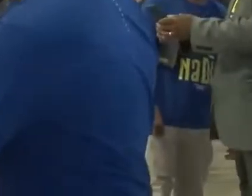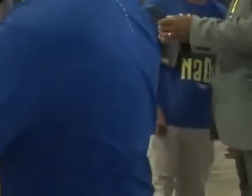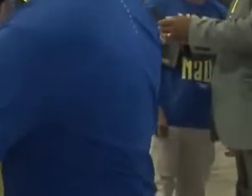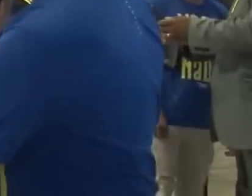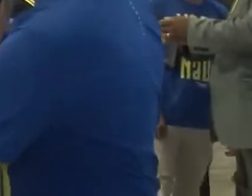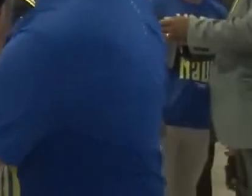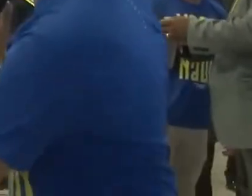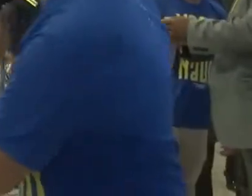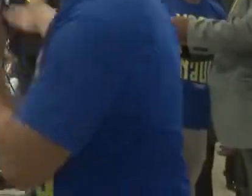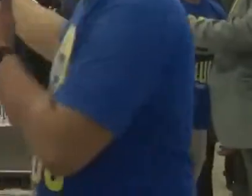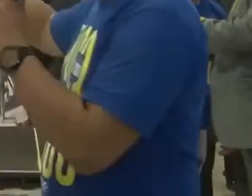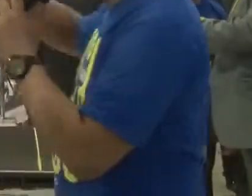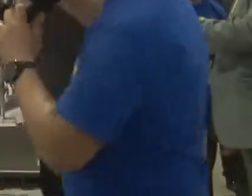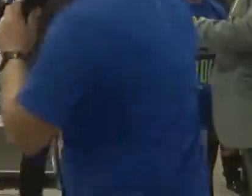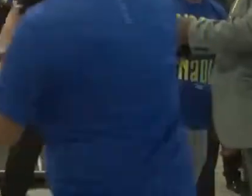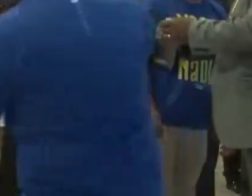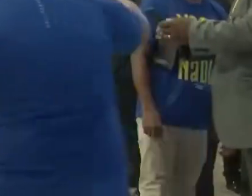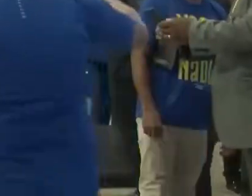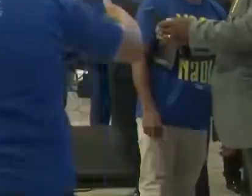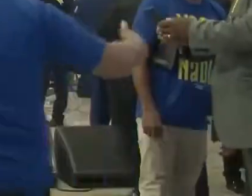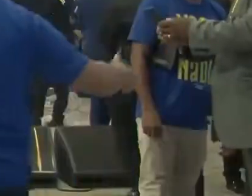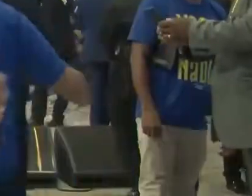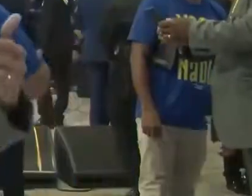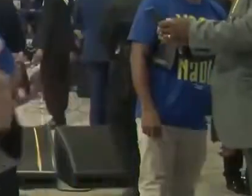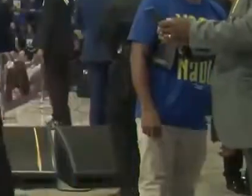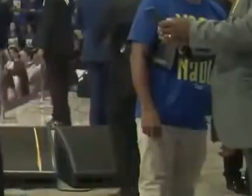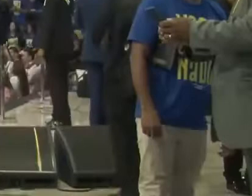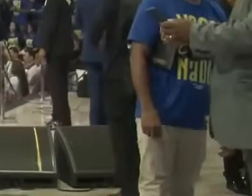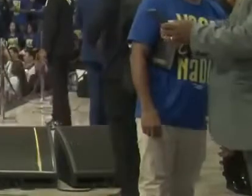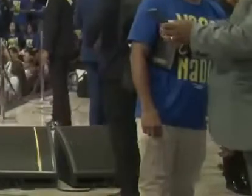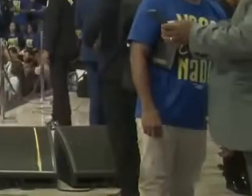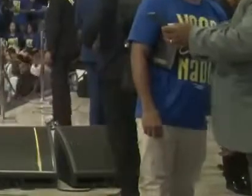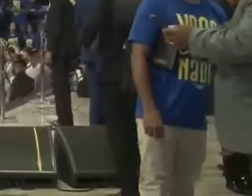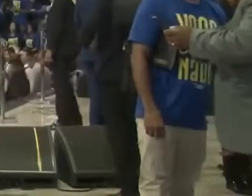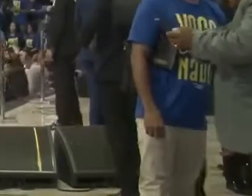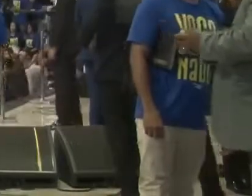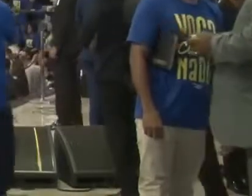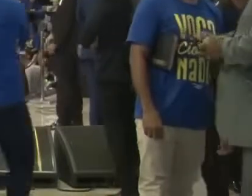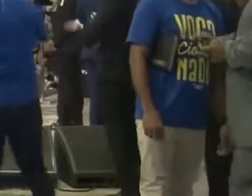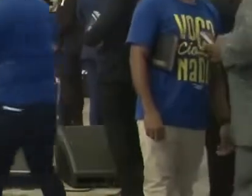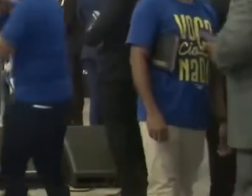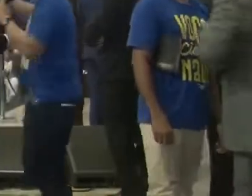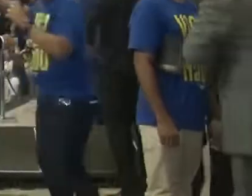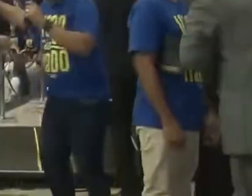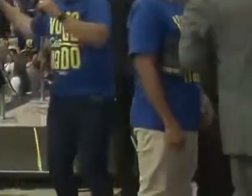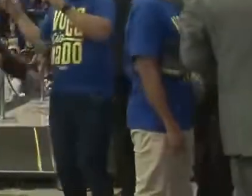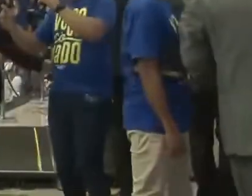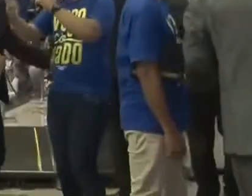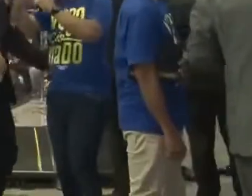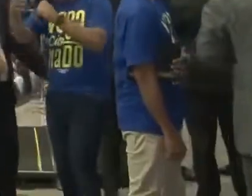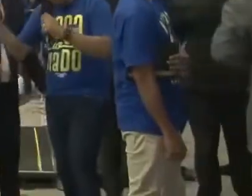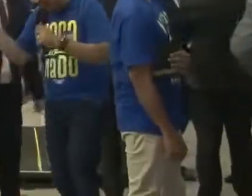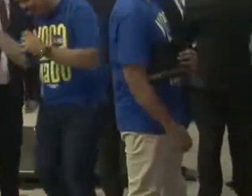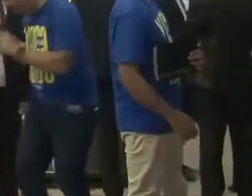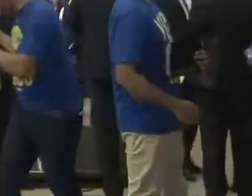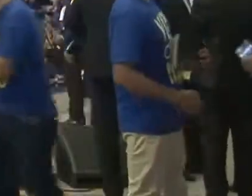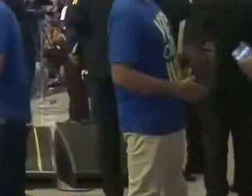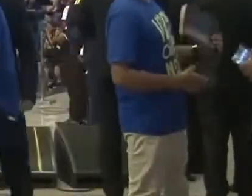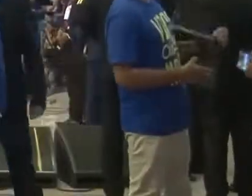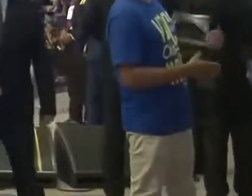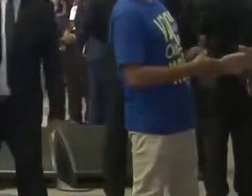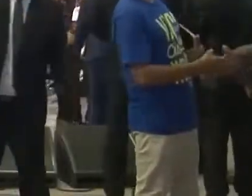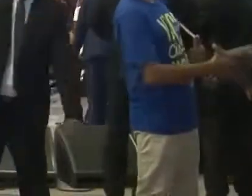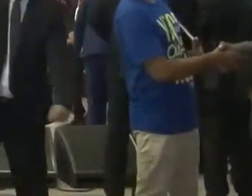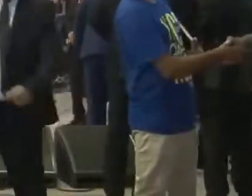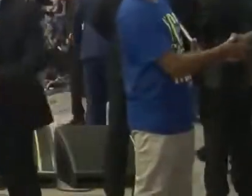entrevista. Deixa eu buscar lá, ele rapidinho, vai Pastor Samuel. A gente está ao vivo, rapidinho, só para a gente fazer uma palavra de